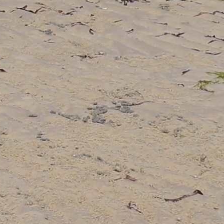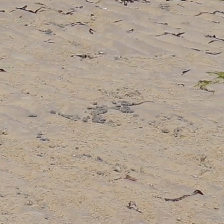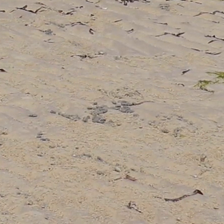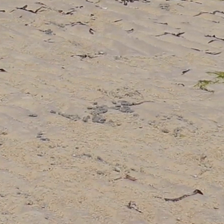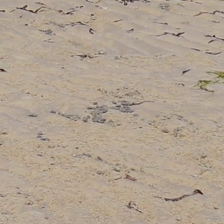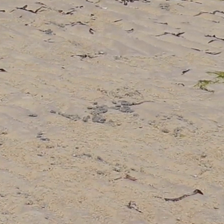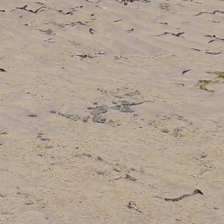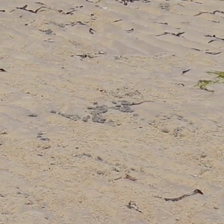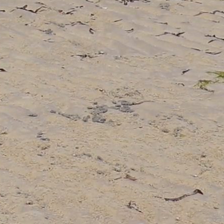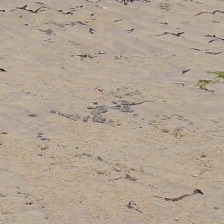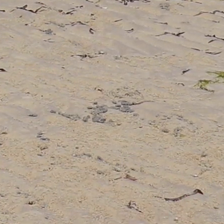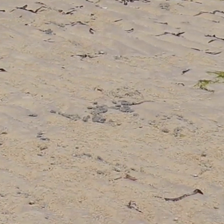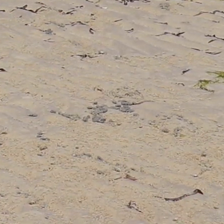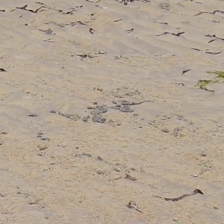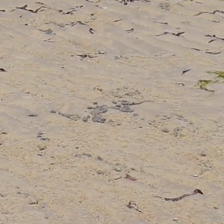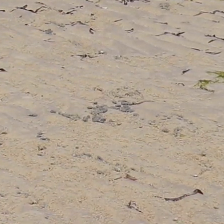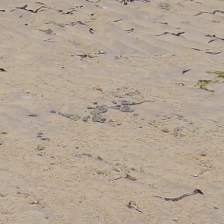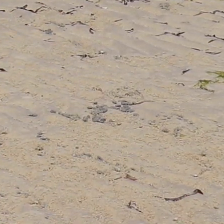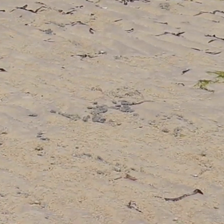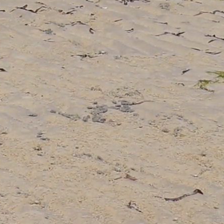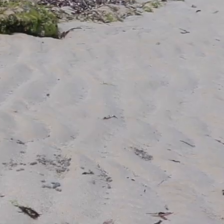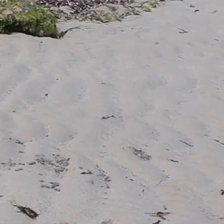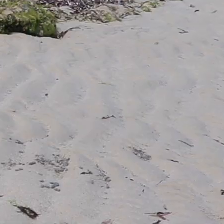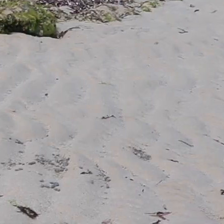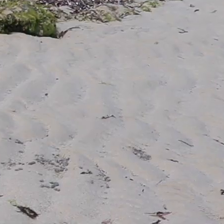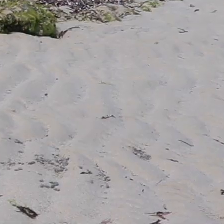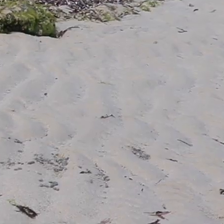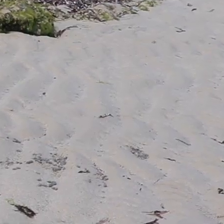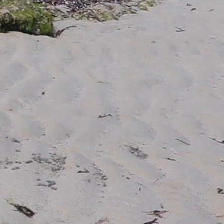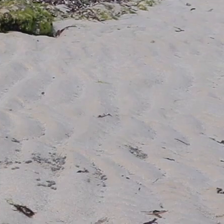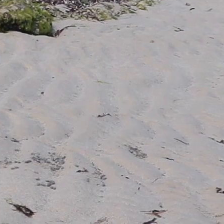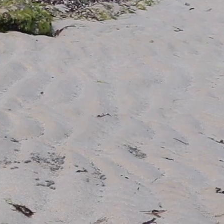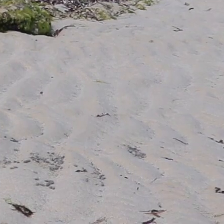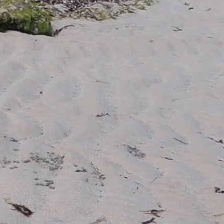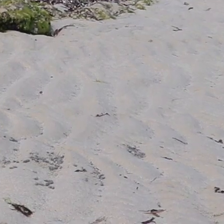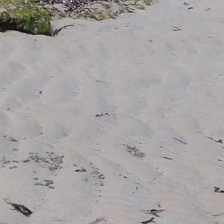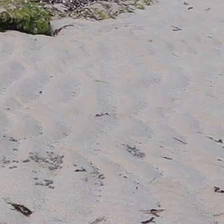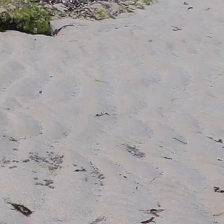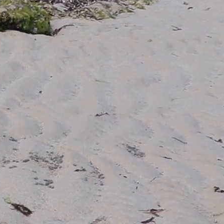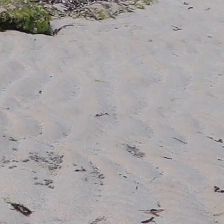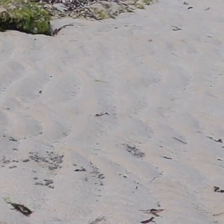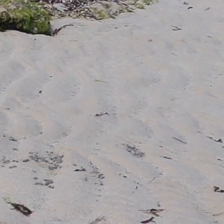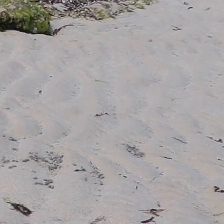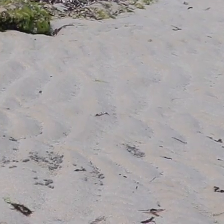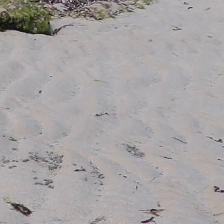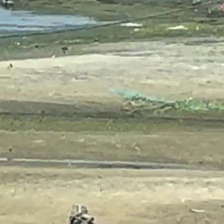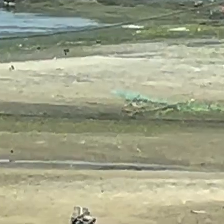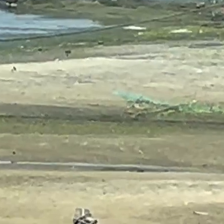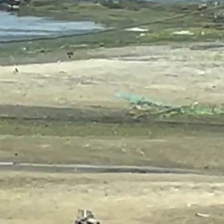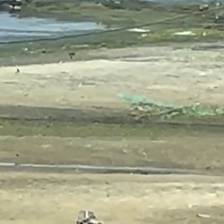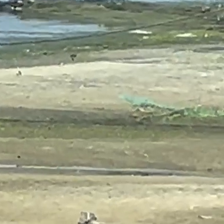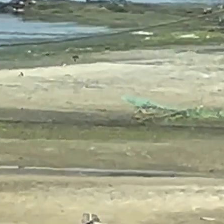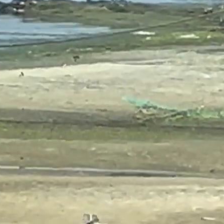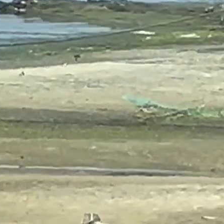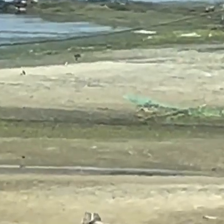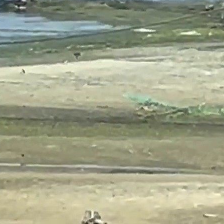de banho já se ligou. A tira onde? A tira onde? A tira onde? A tira onde? A tira